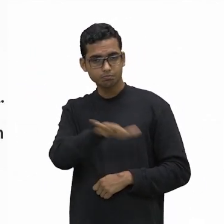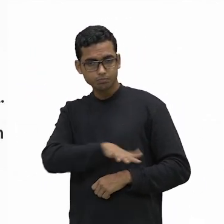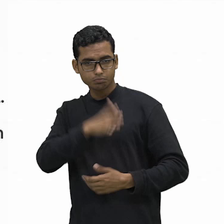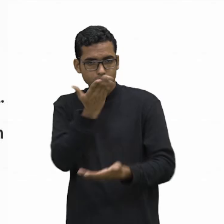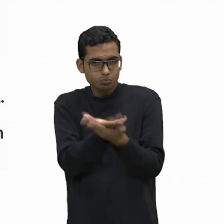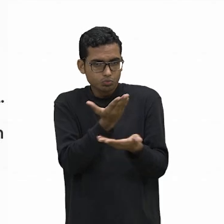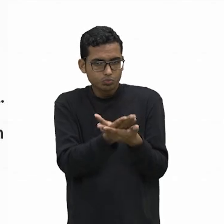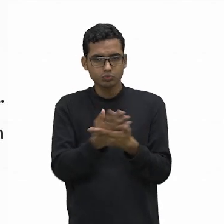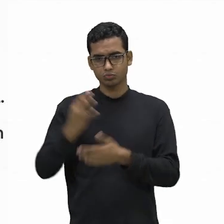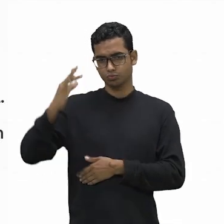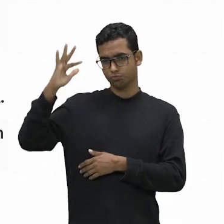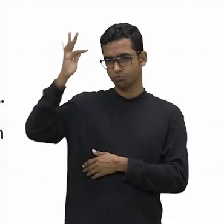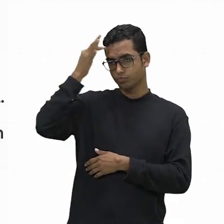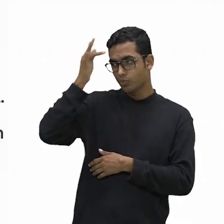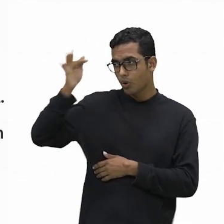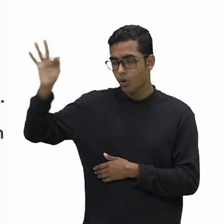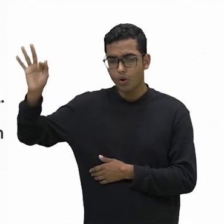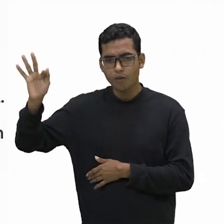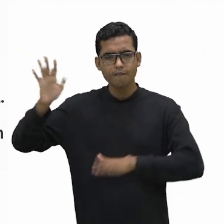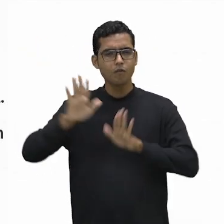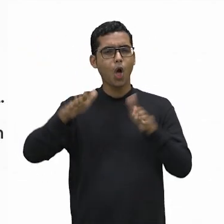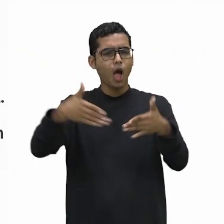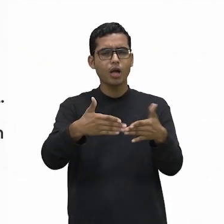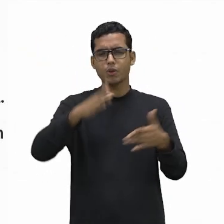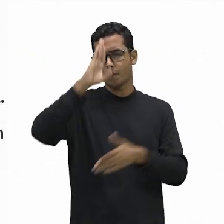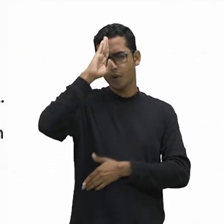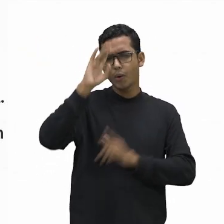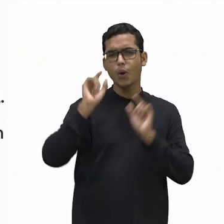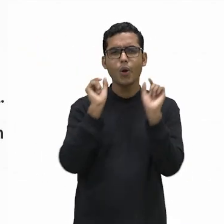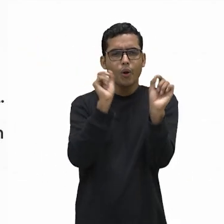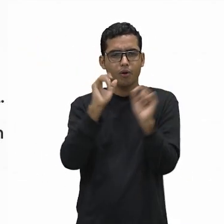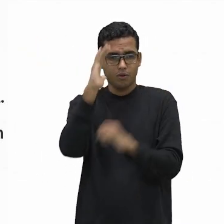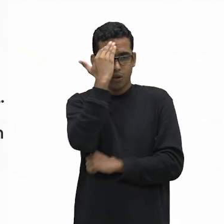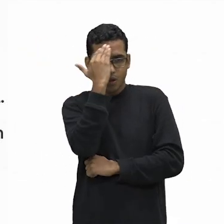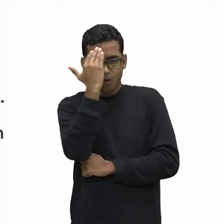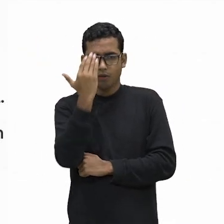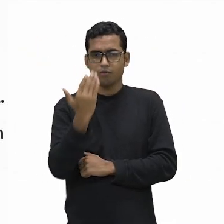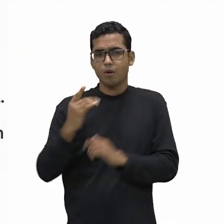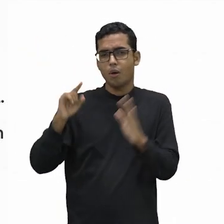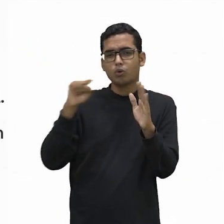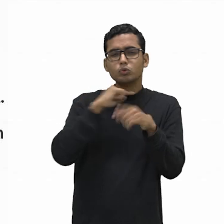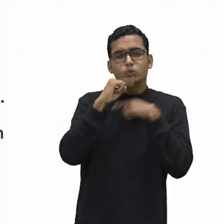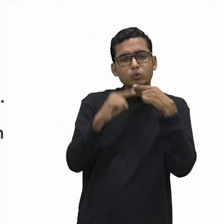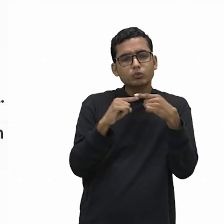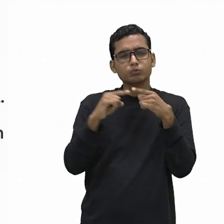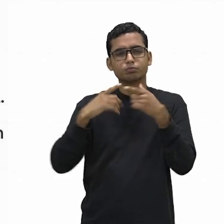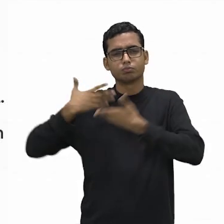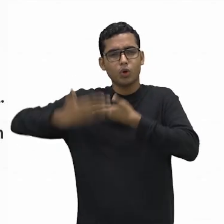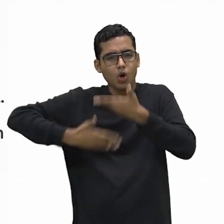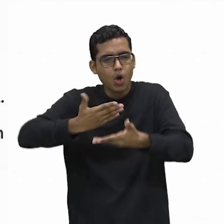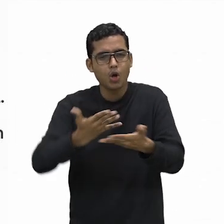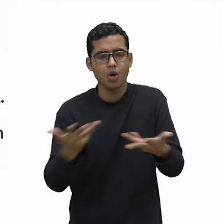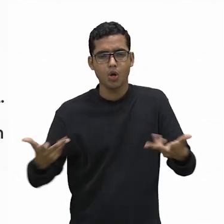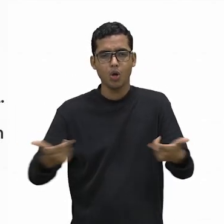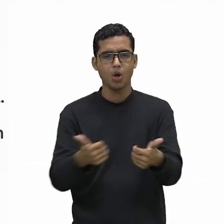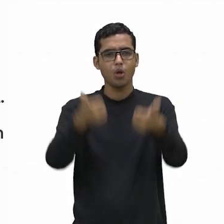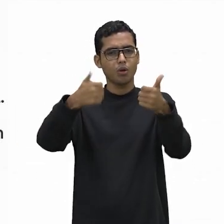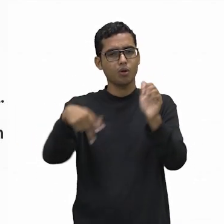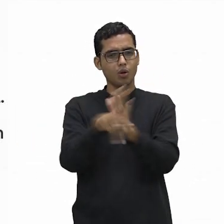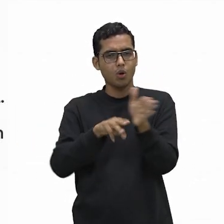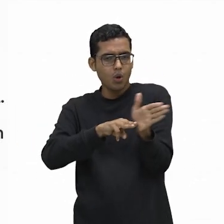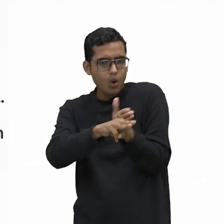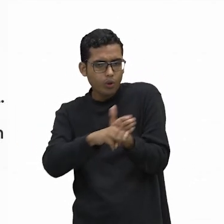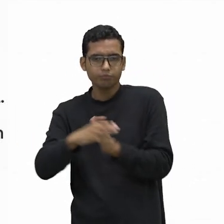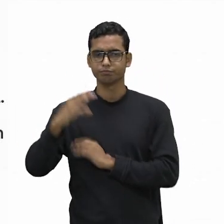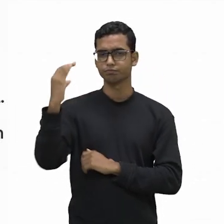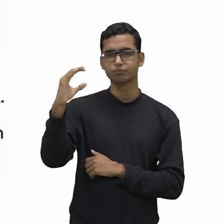focado na compreensão, no questionamento e no aprimoramento dos processos e métodos científicos, buscando sempre